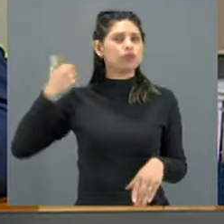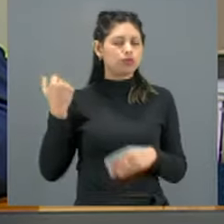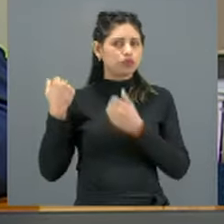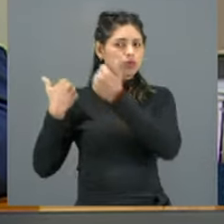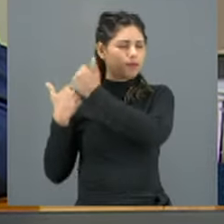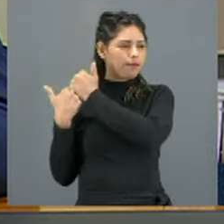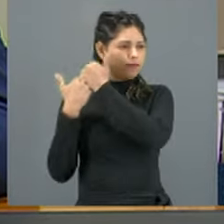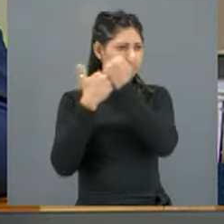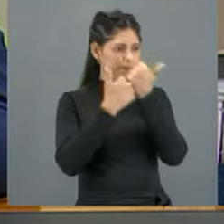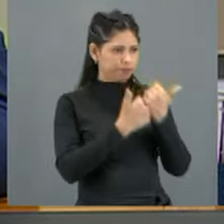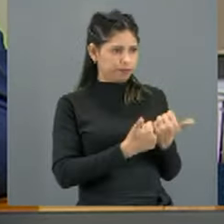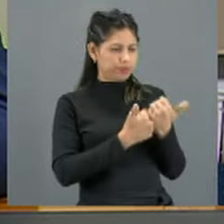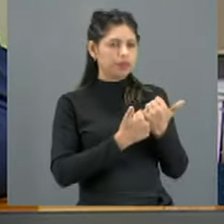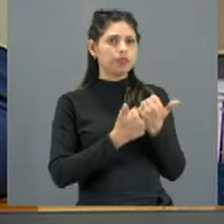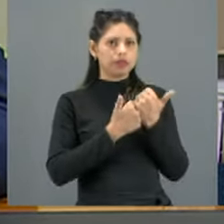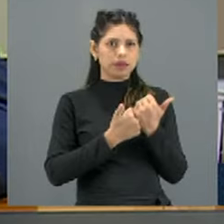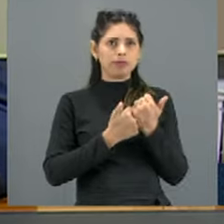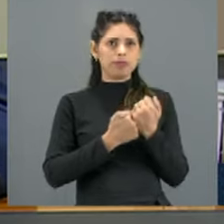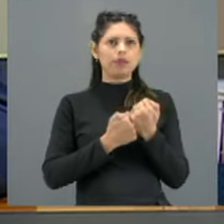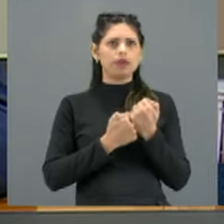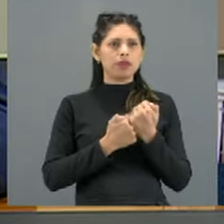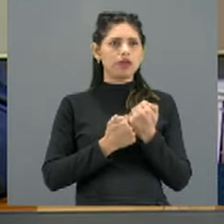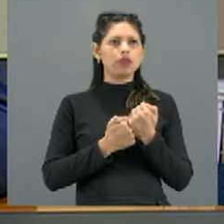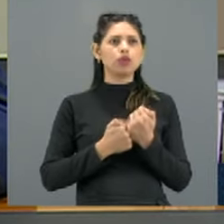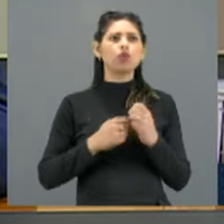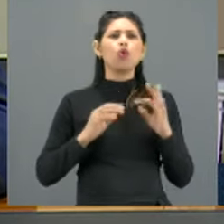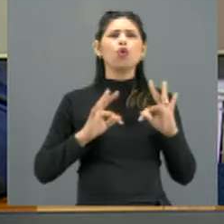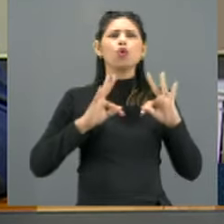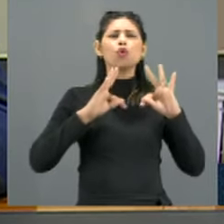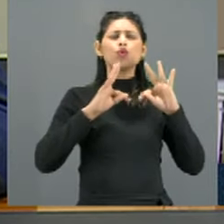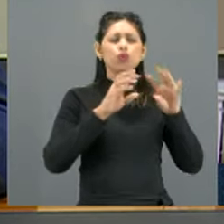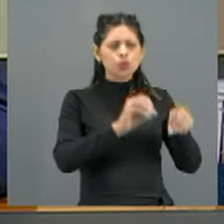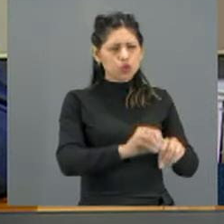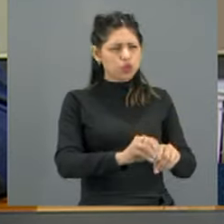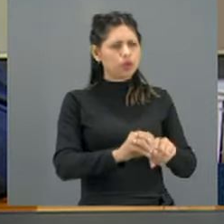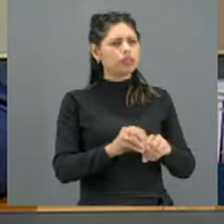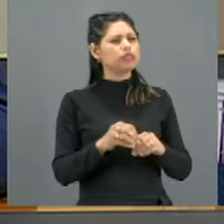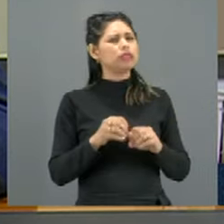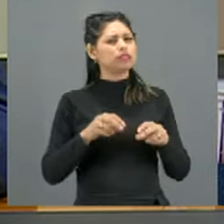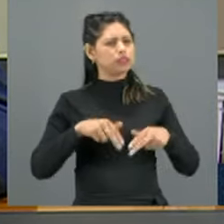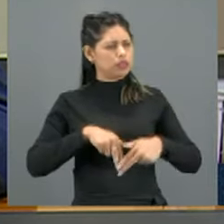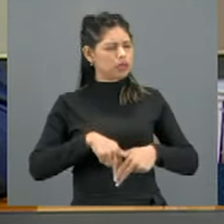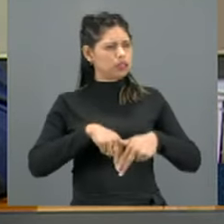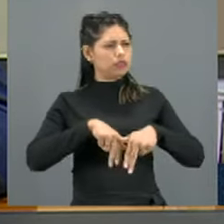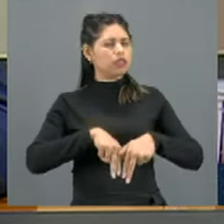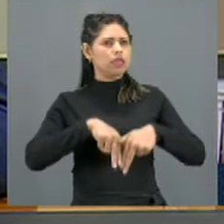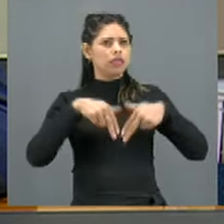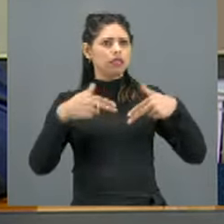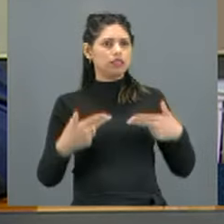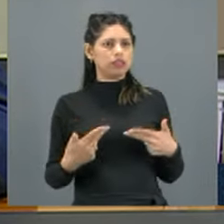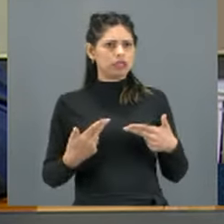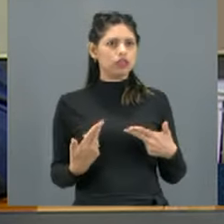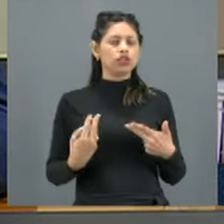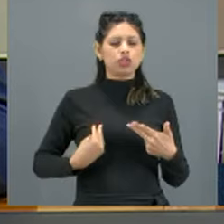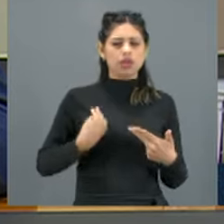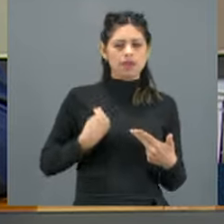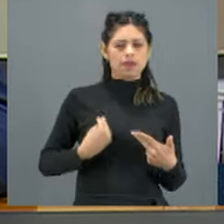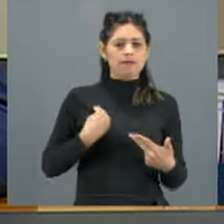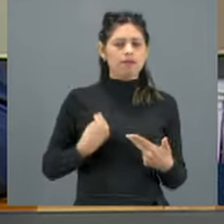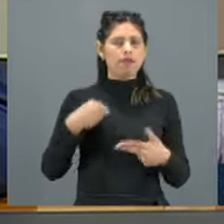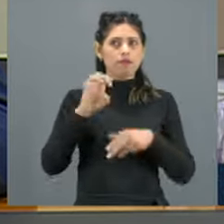apoio para todas as etnias que habitam no estado de Mato Grosso.